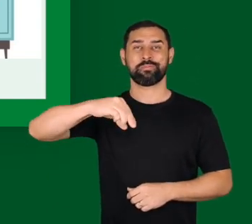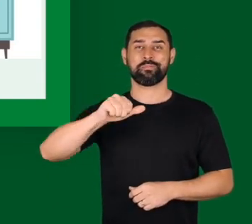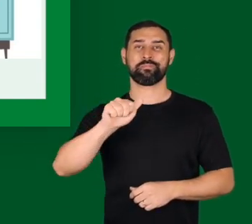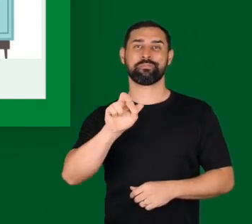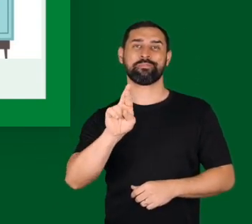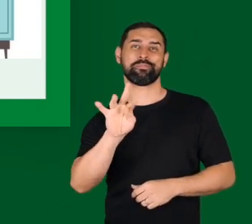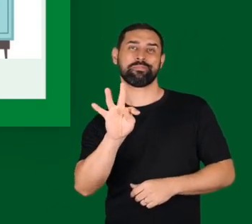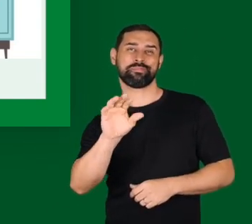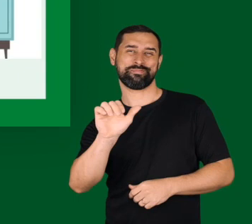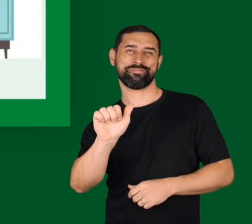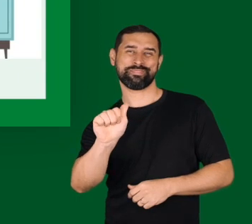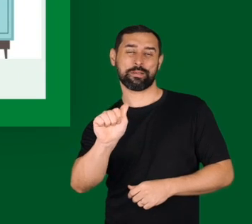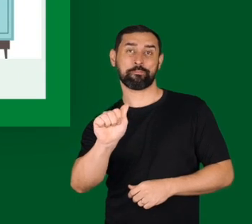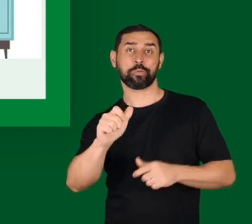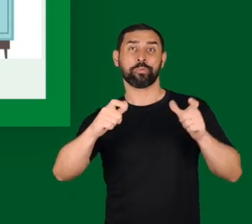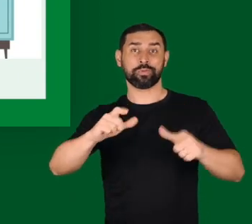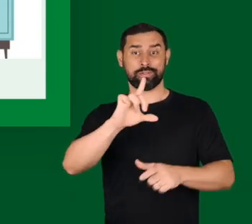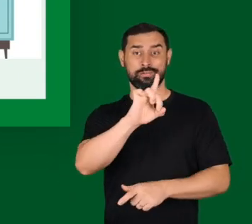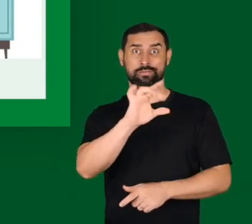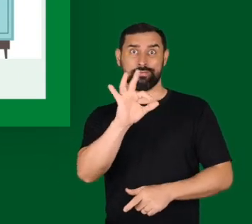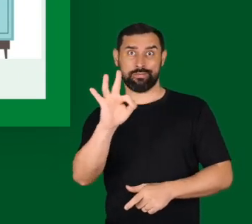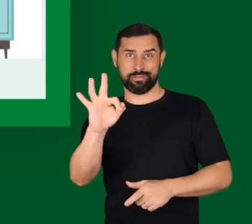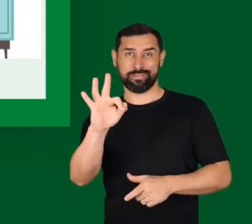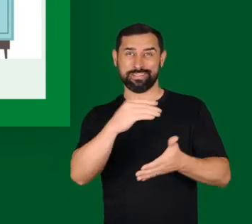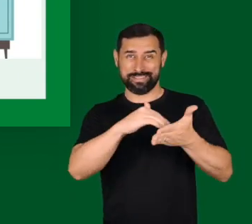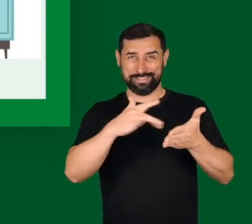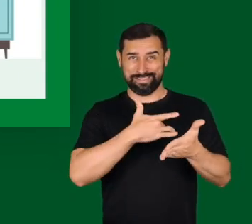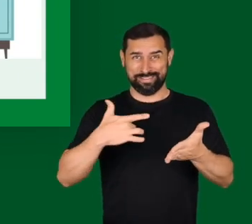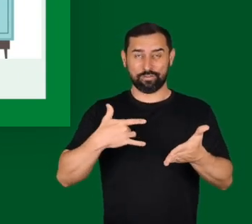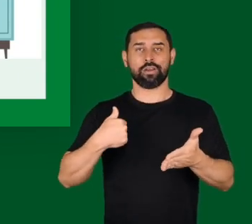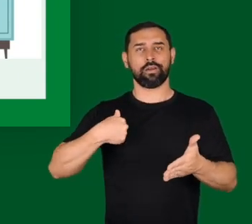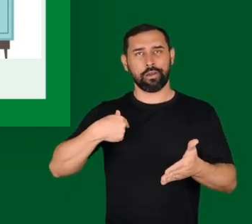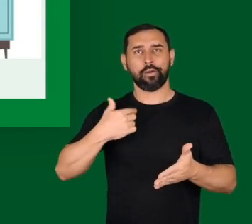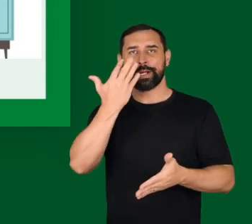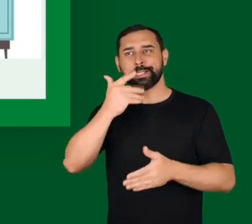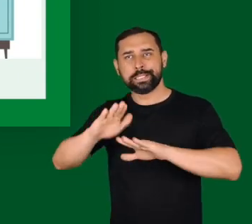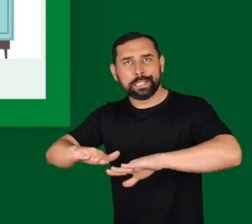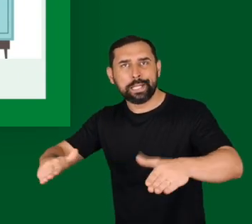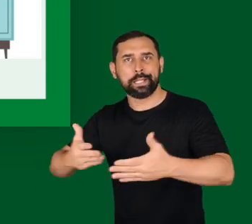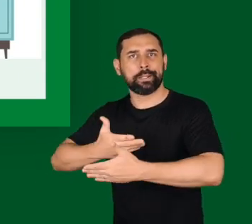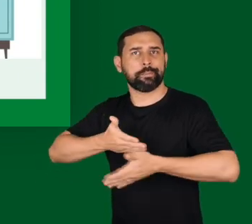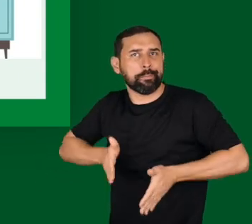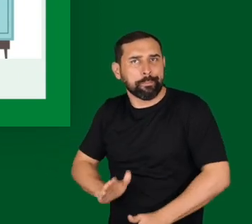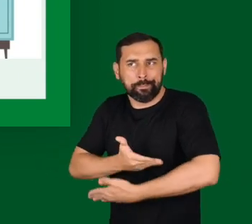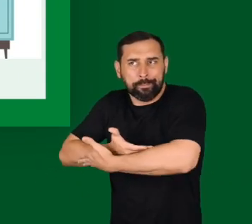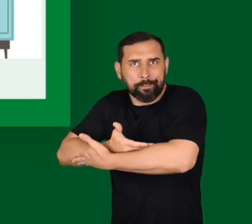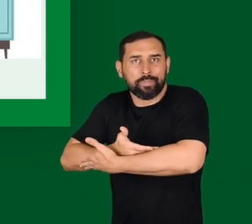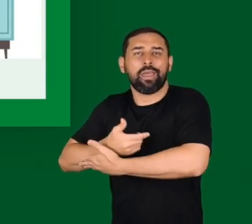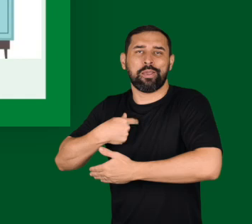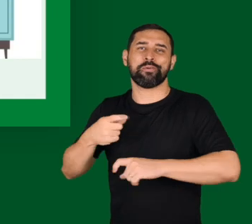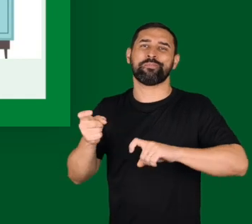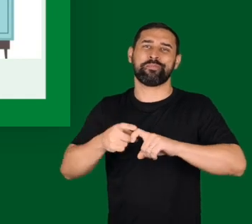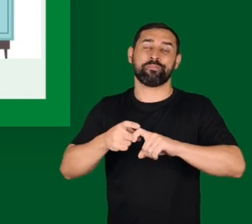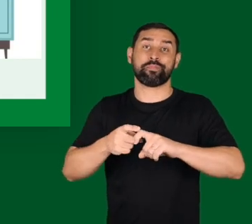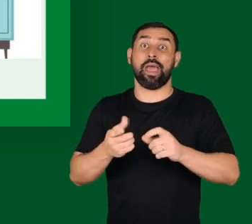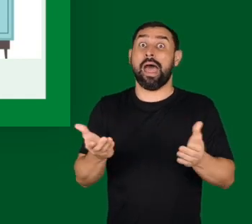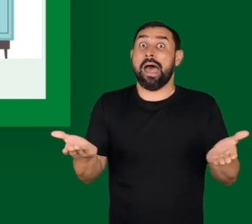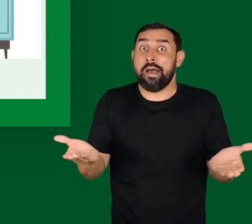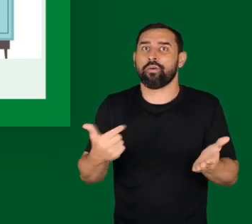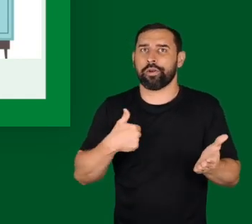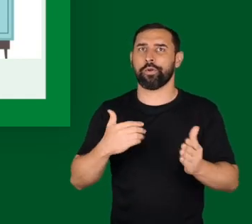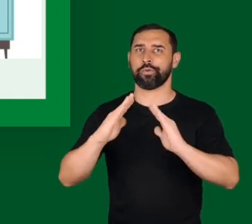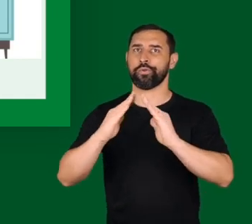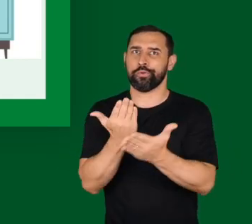Marta, eu sou pediatra e neonatologista da Secretaria de Saúde do Distrito Federal e atualmente estou na direção da Escola Superior de Ciências